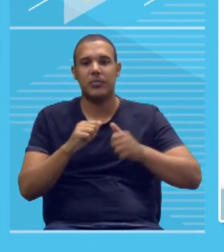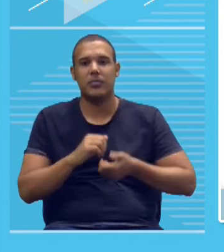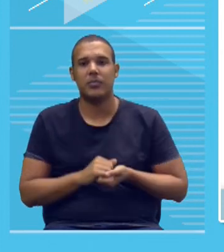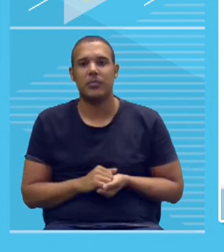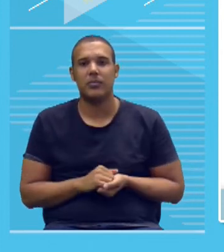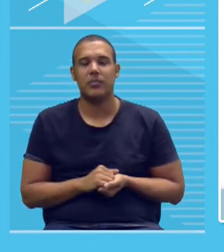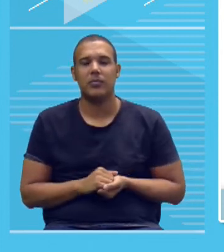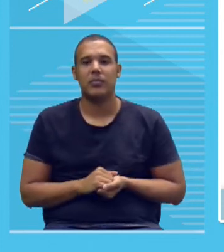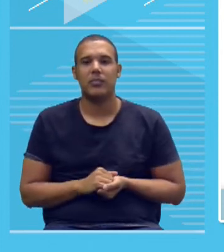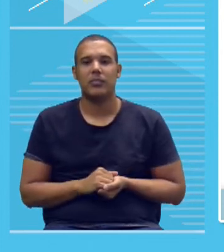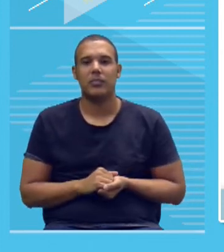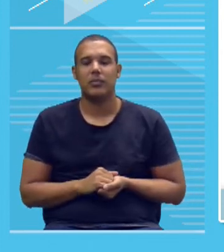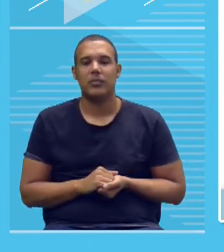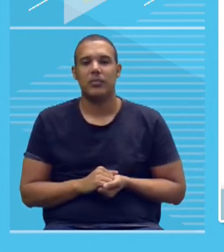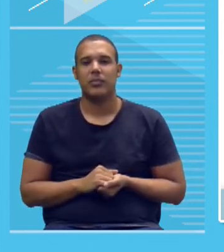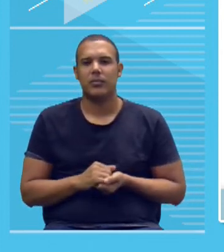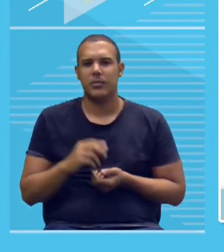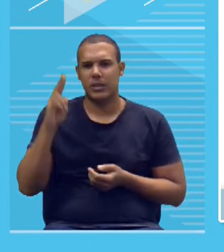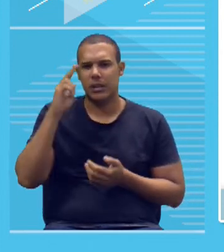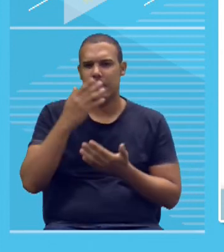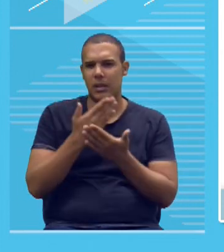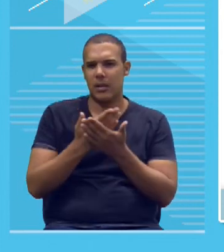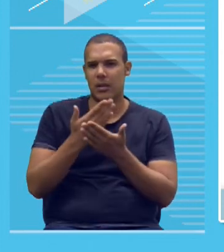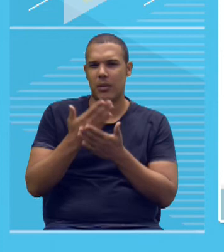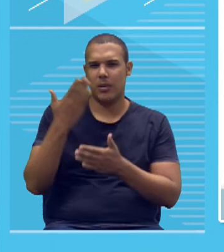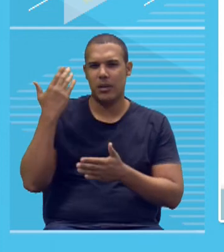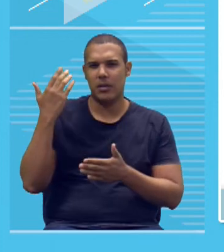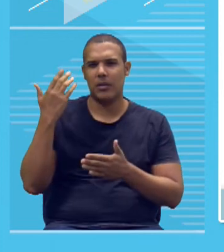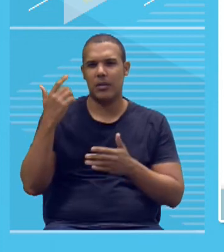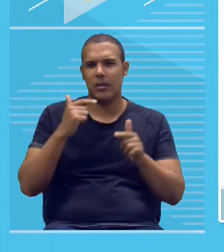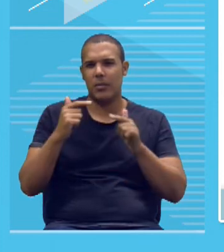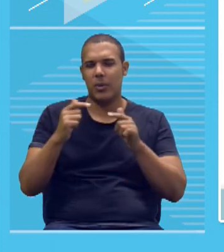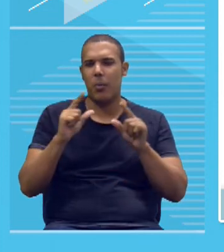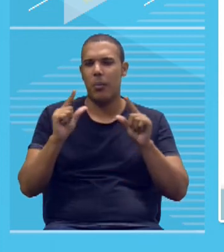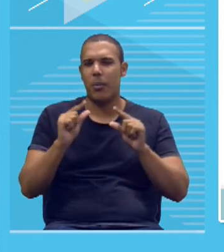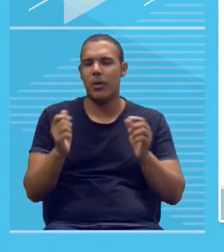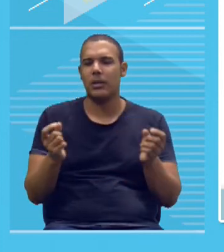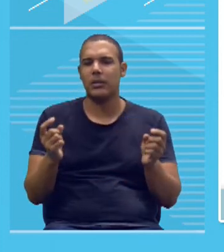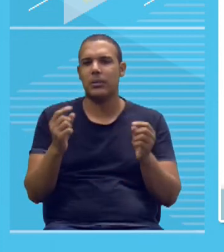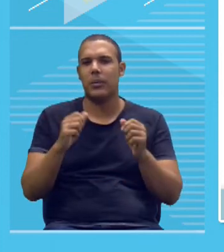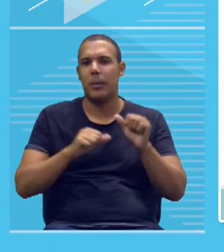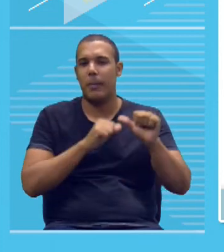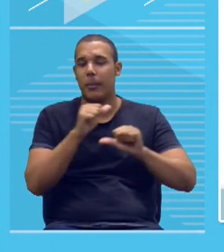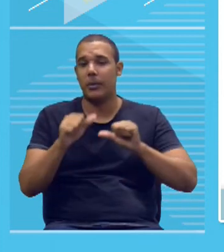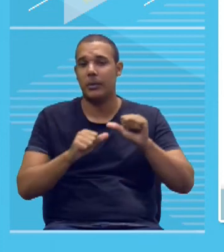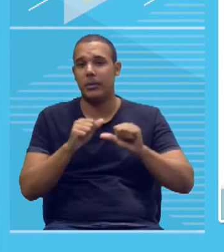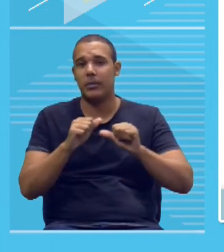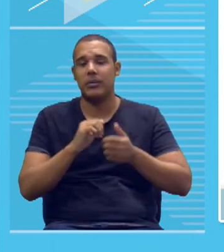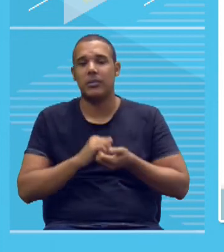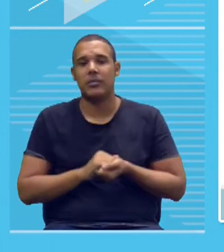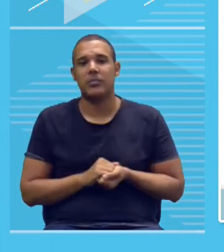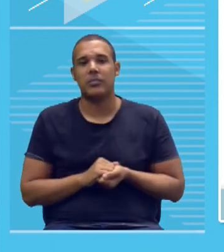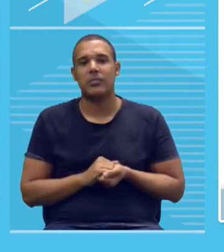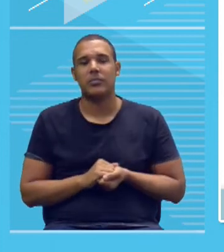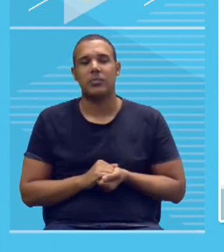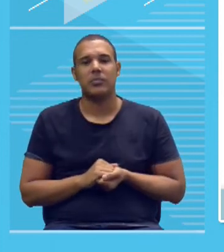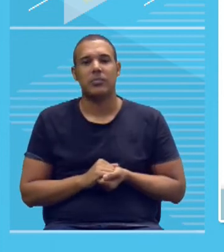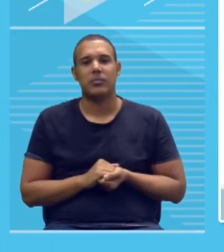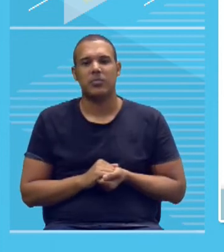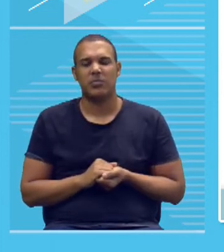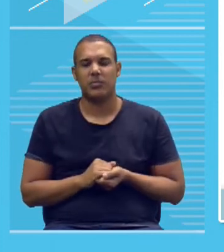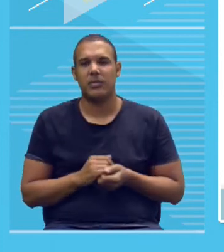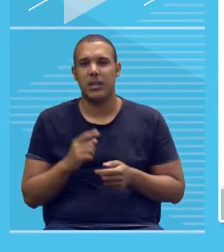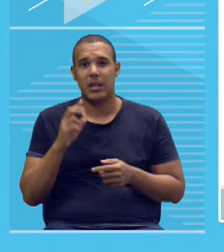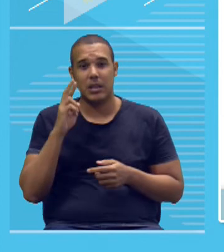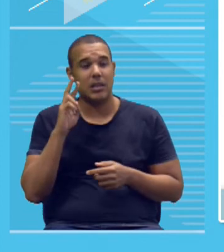série isso nas aulas anteriores A gente trabalhou com poucas transformações e agora a gente vai reforçar essa atenção que tem que